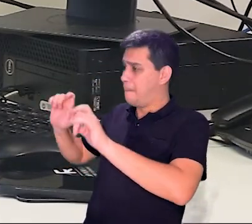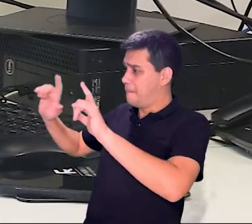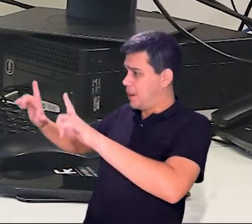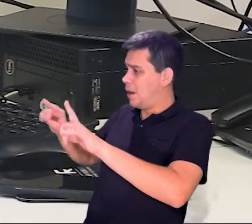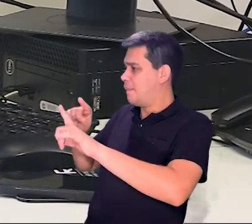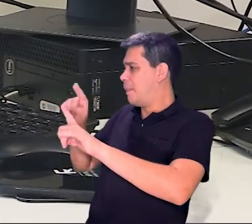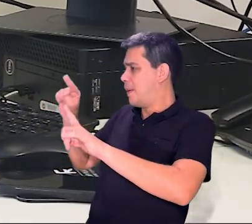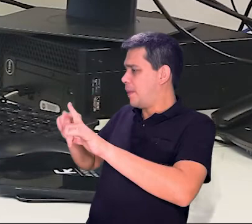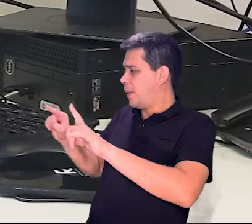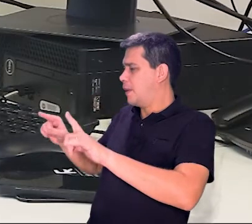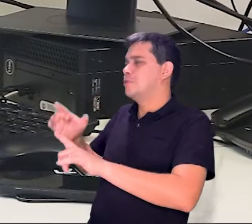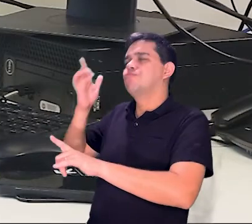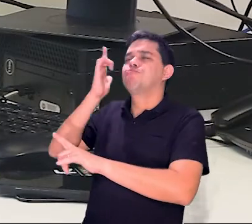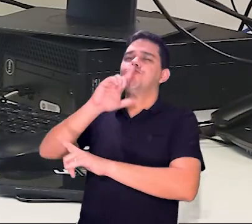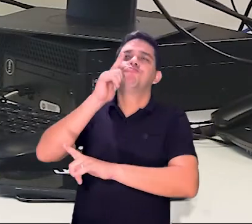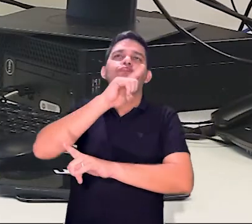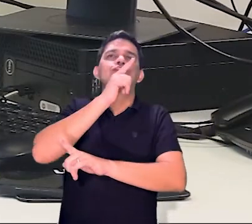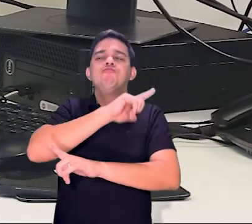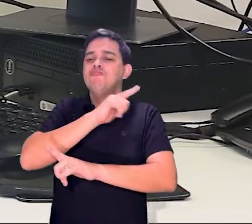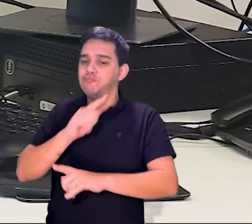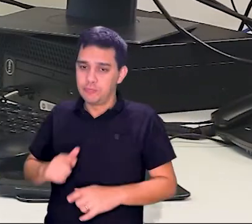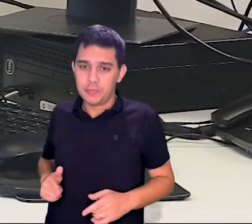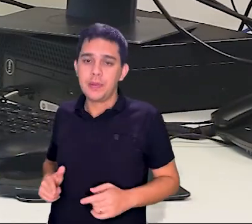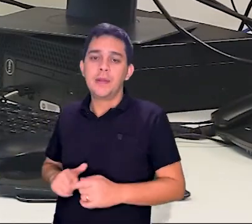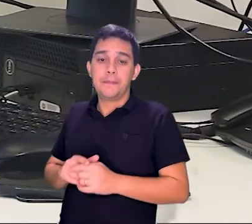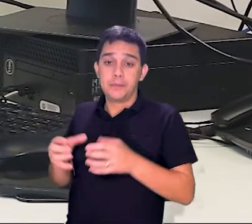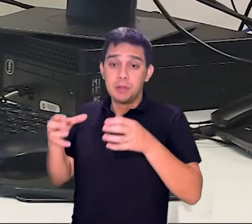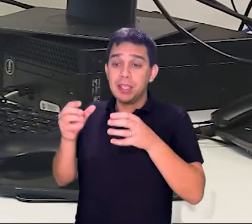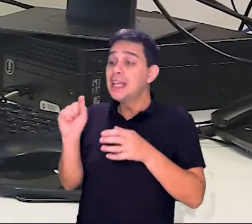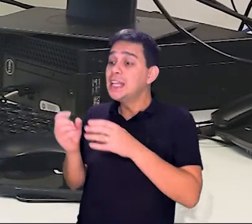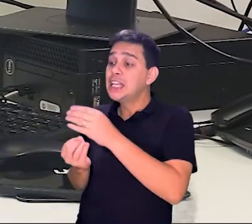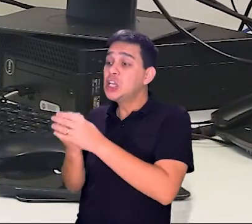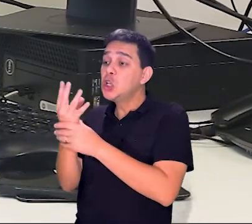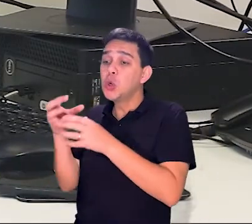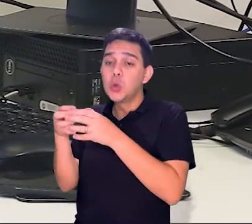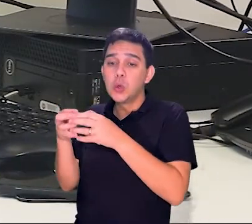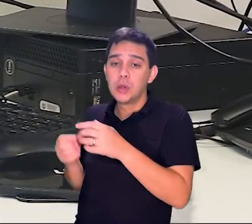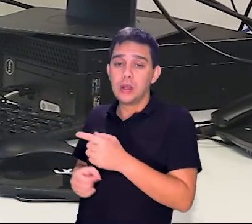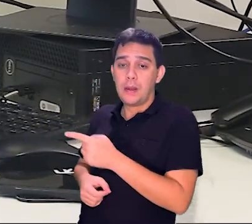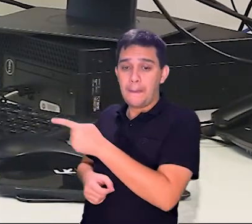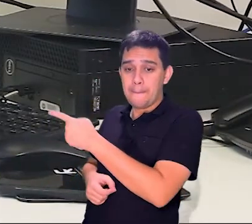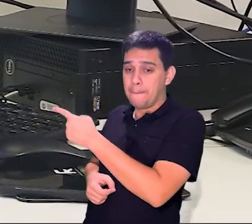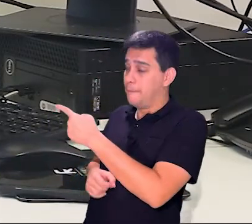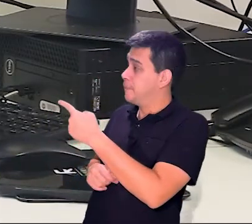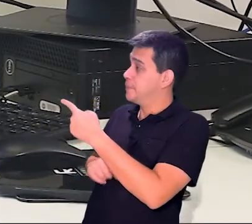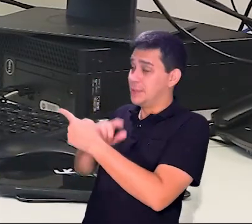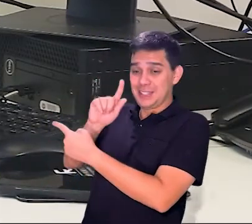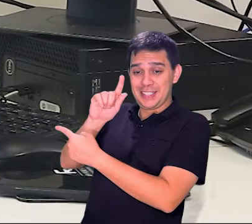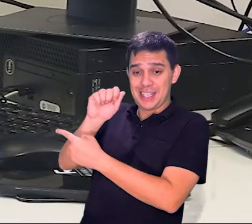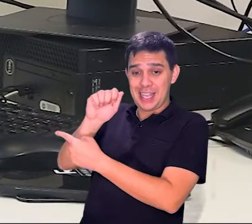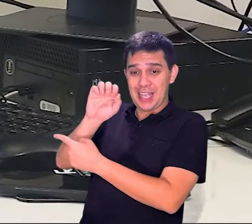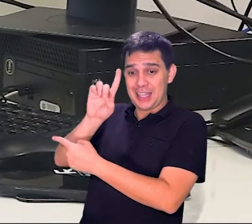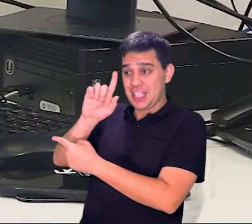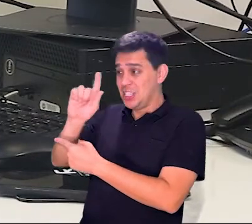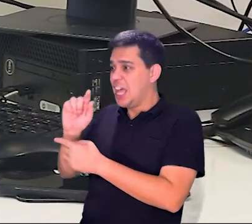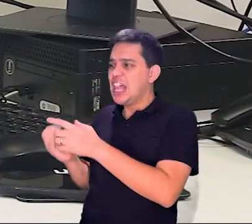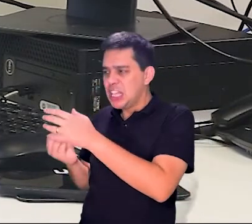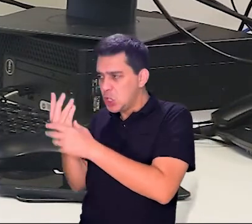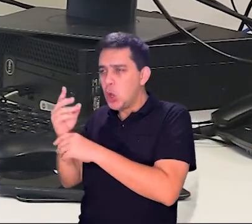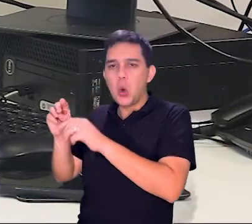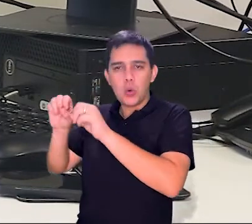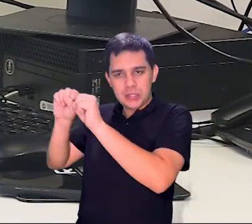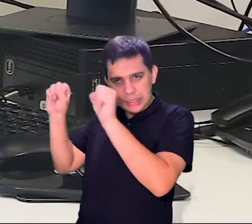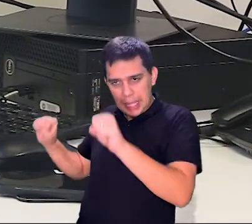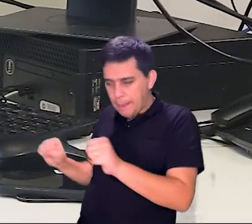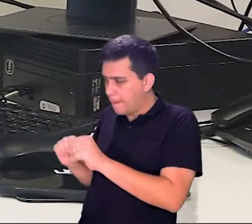idealizado pela Gerência de Análise, Diagnóstico e Geoprocessamento, então a GADG,